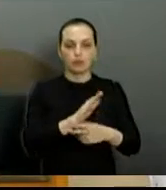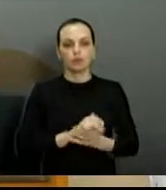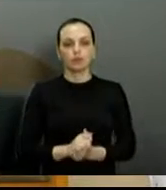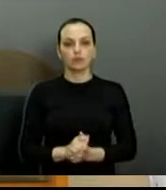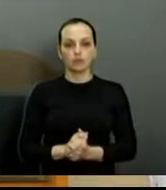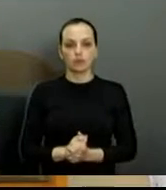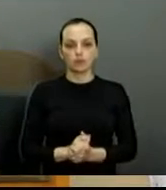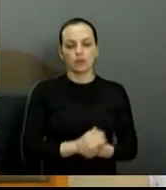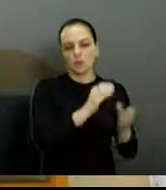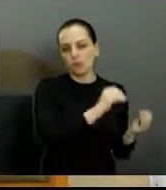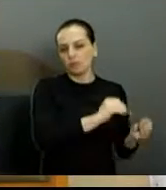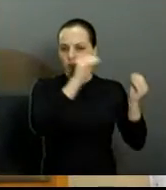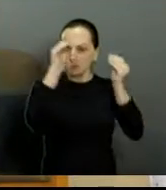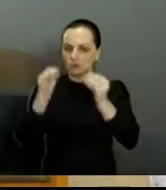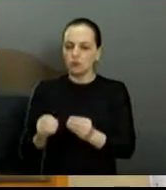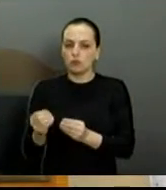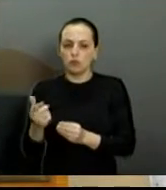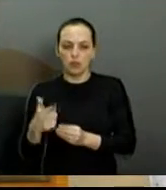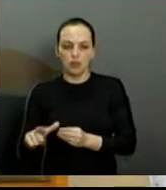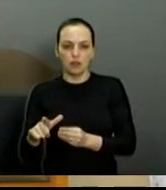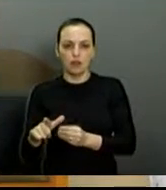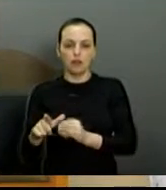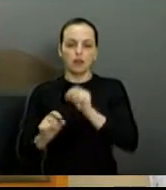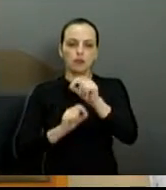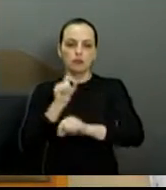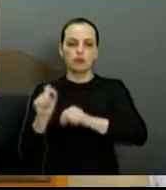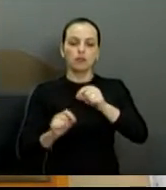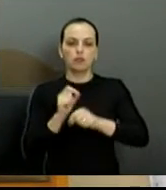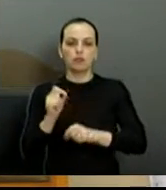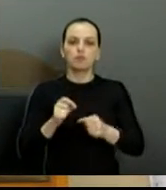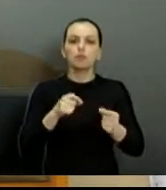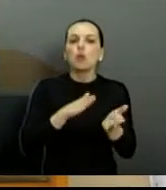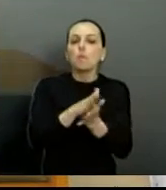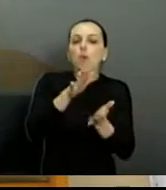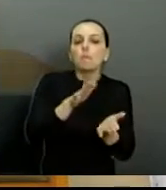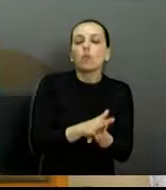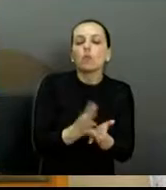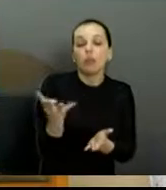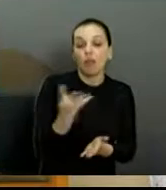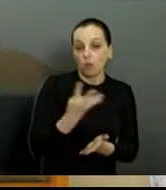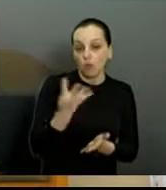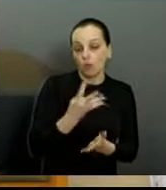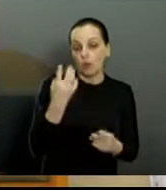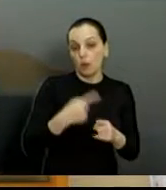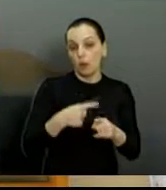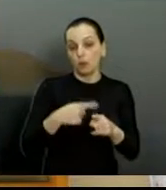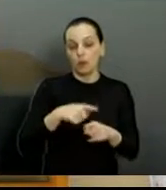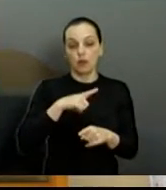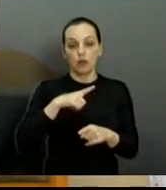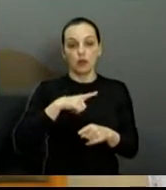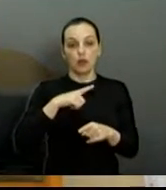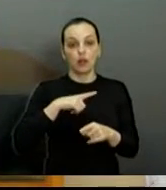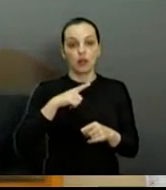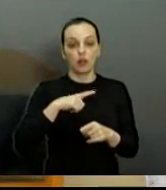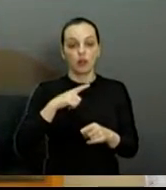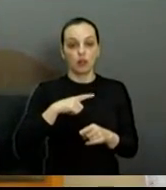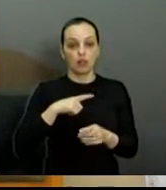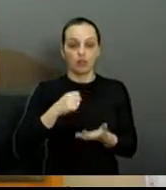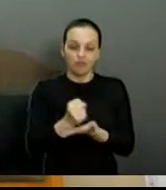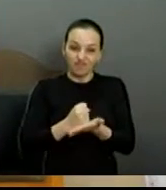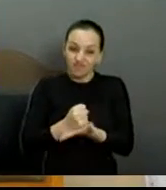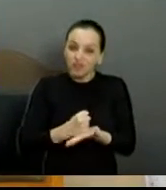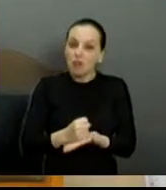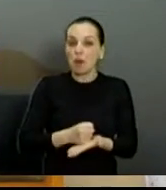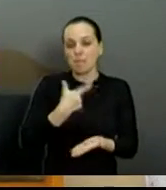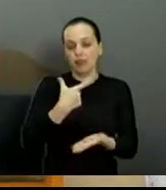local ele está sendo notificado pela quarta vez porque ele tem farmácia lá todos os postos do que tem farmácia